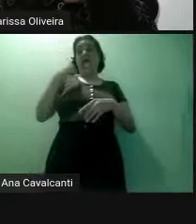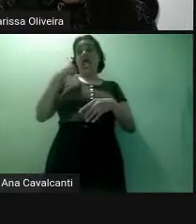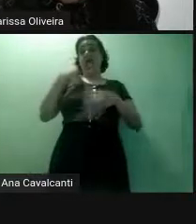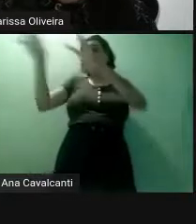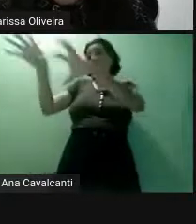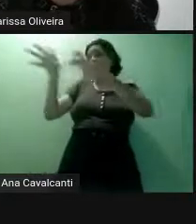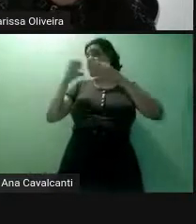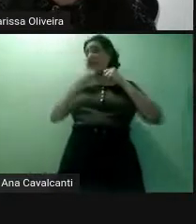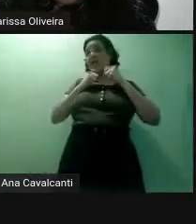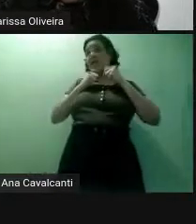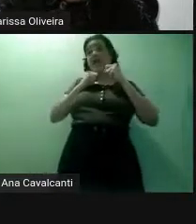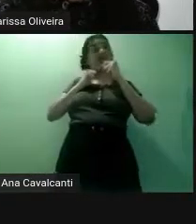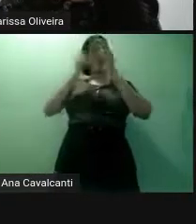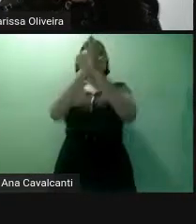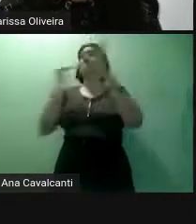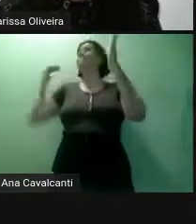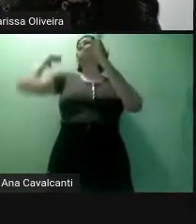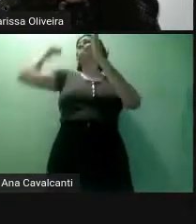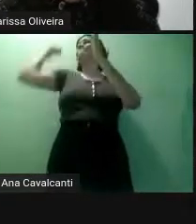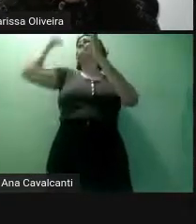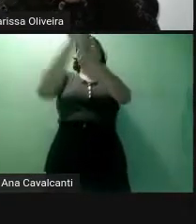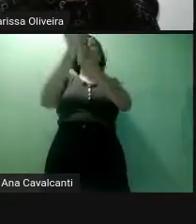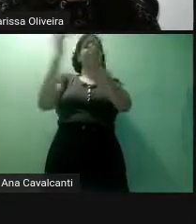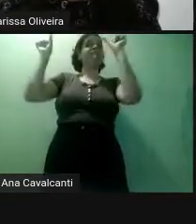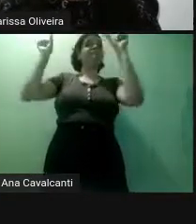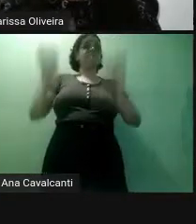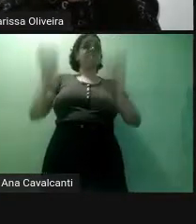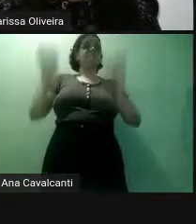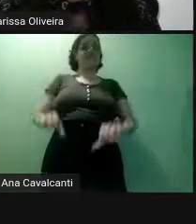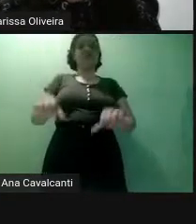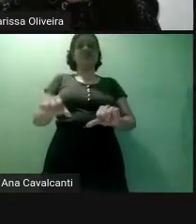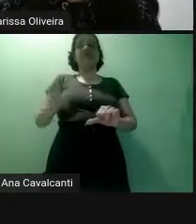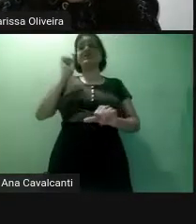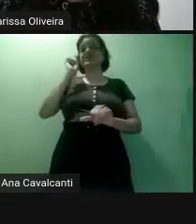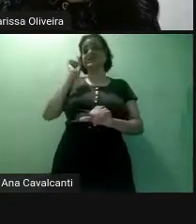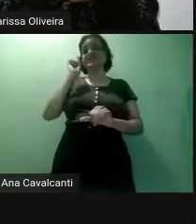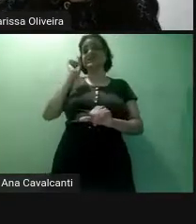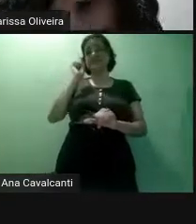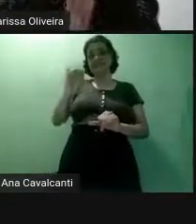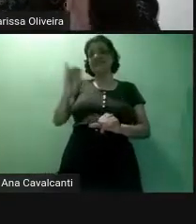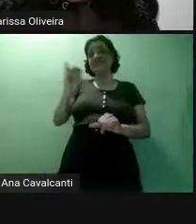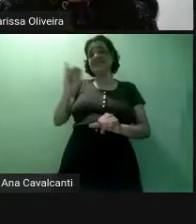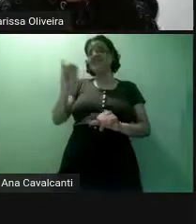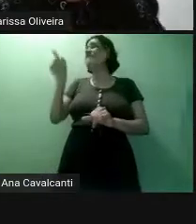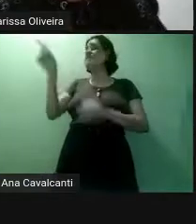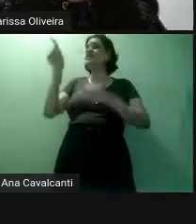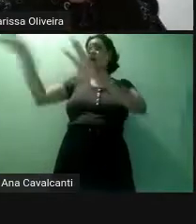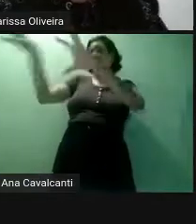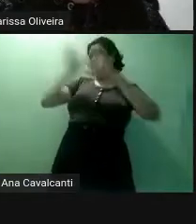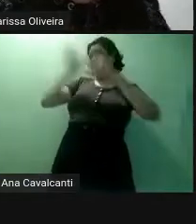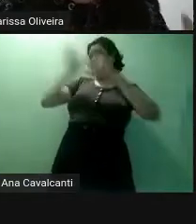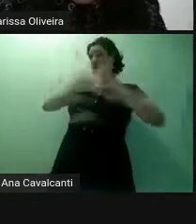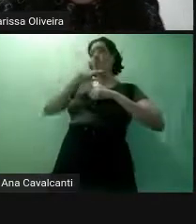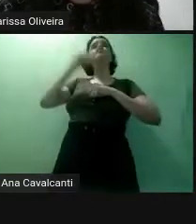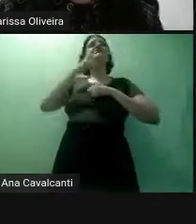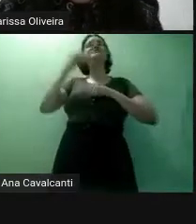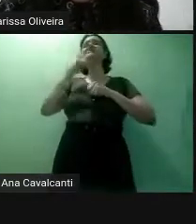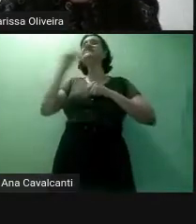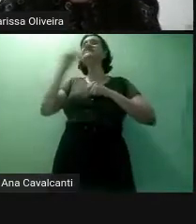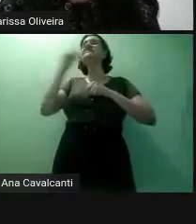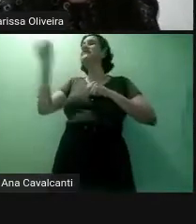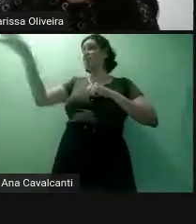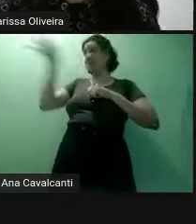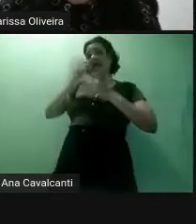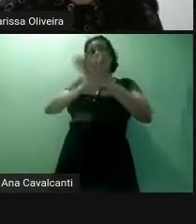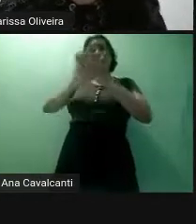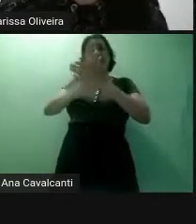é altíssima, muito alta. Se você não contrair, realmente você é um sortudo. Tem que levar as mãos para